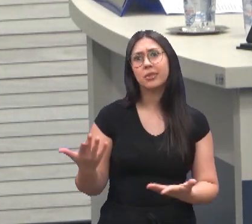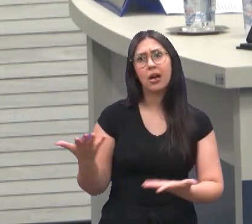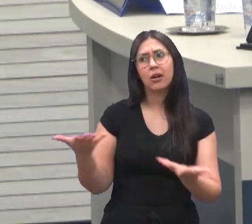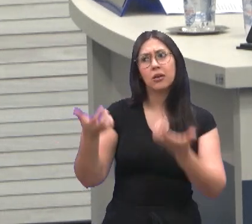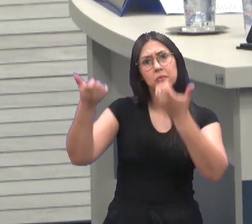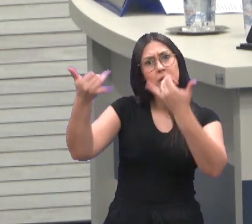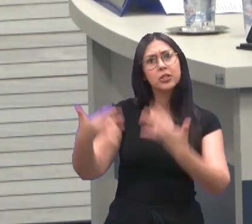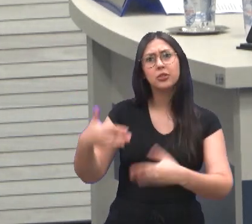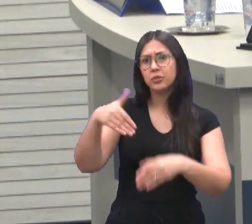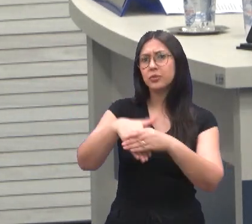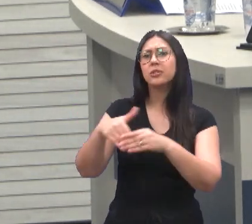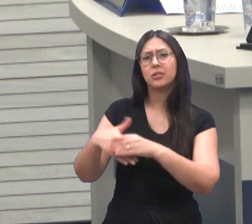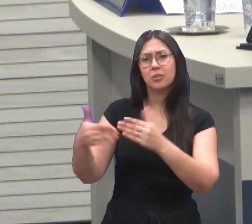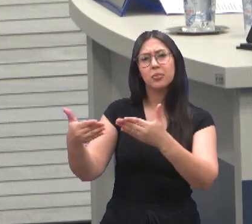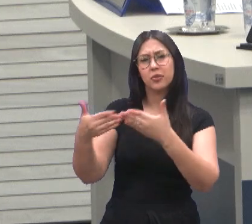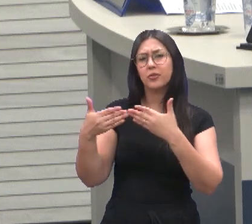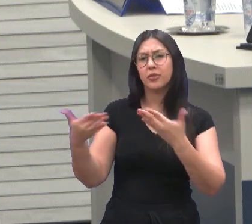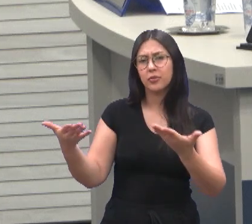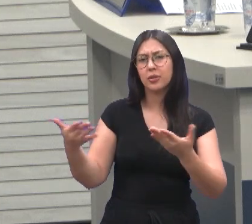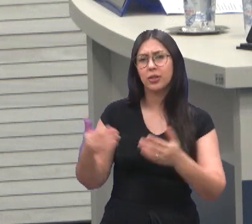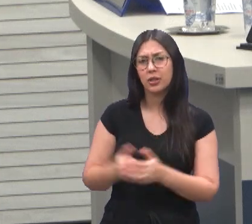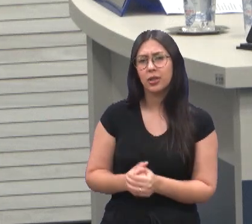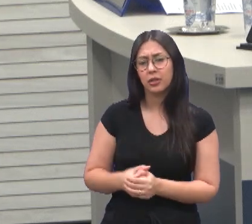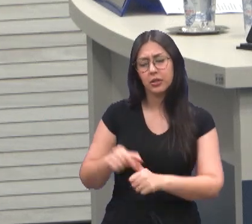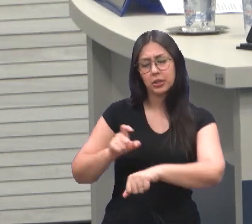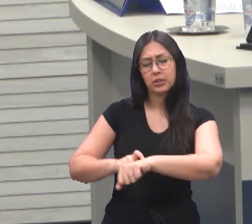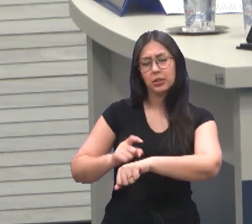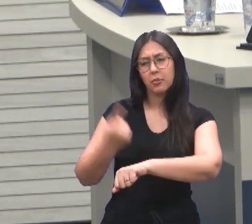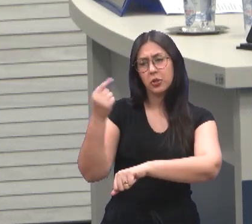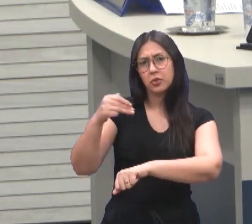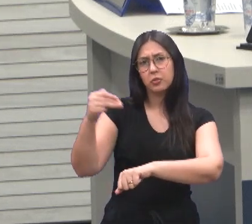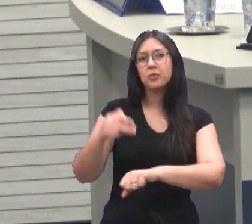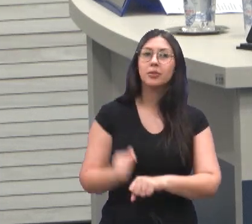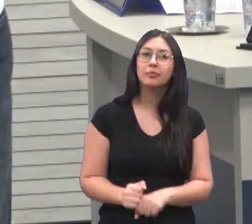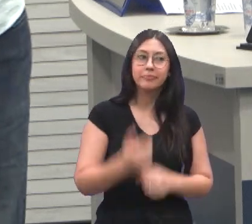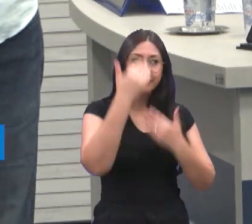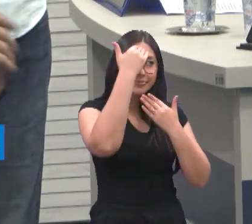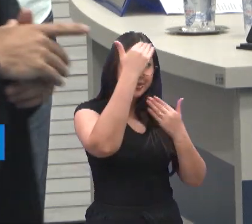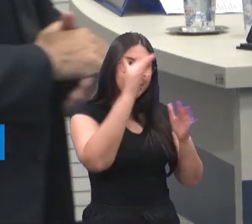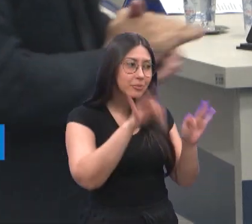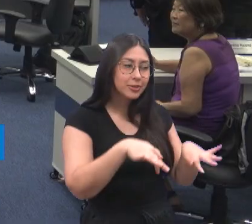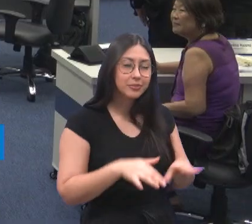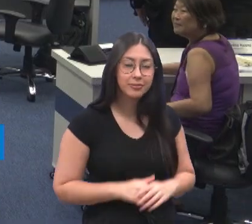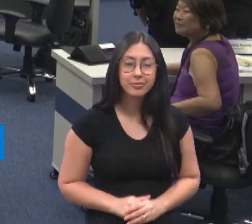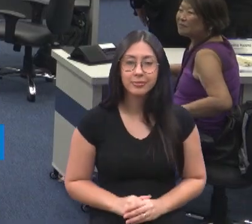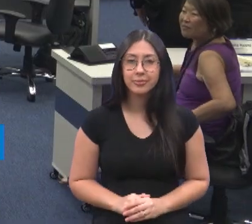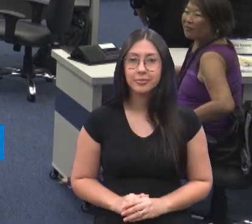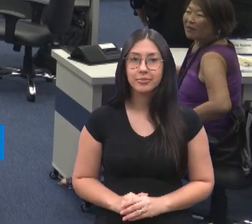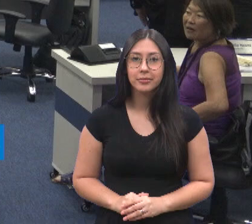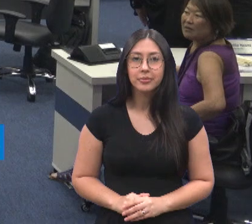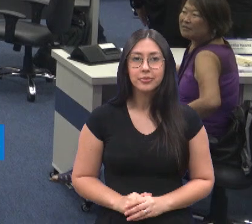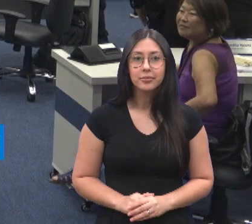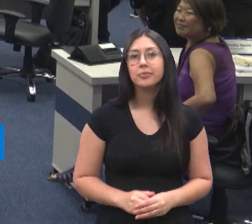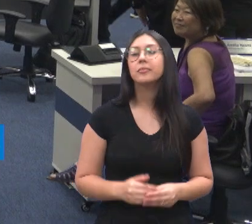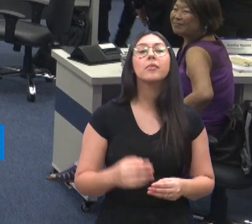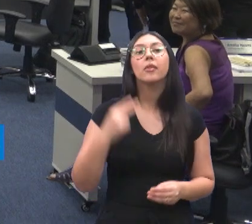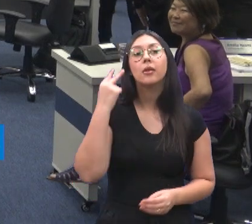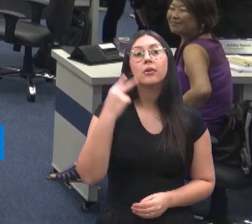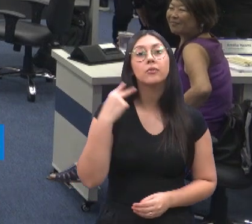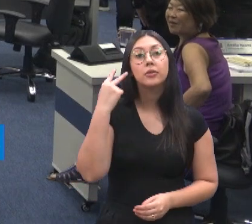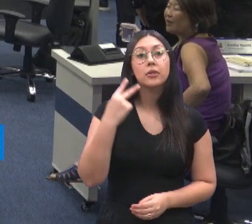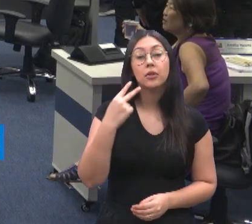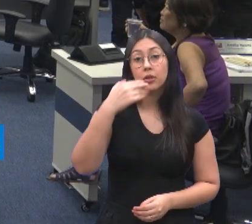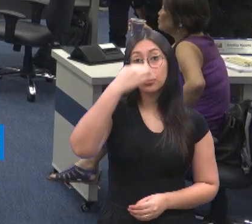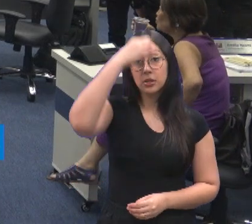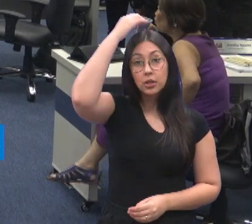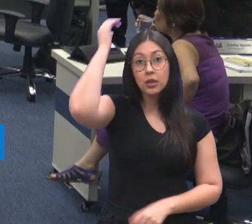de votação. Então, peço a Vossa Excelência que cumpra o prazo de 1 minuto, por favor. Obrigado, presidente. Finalizei. Com a palavra, o vereador Carlos Abrantes,